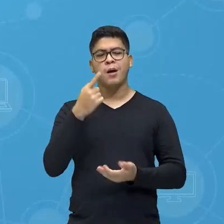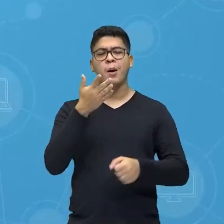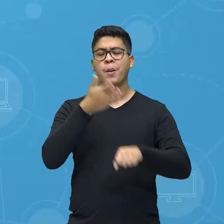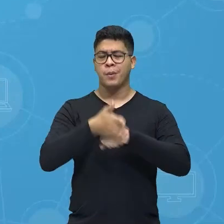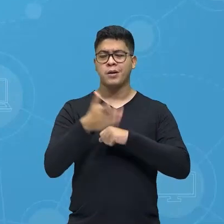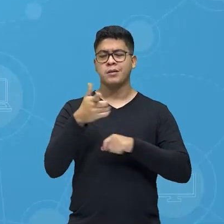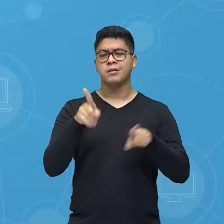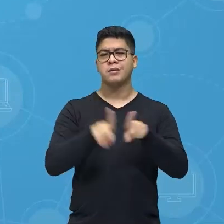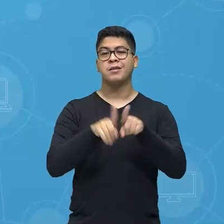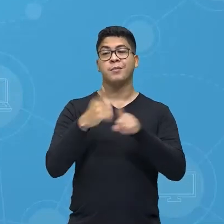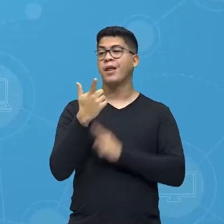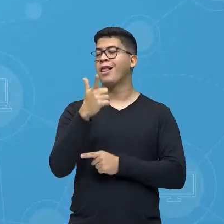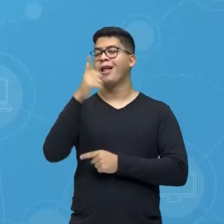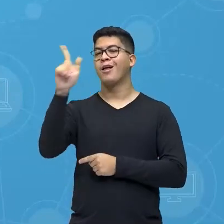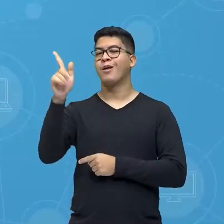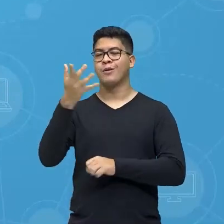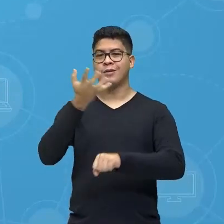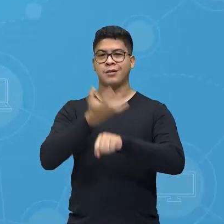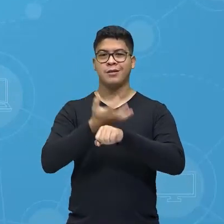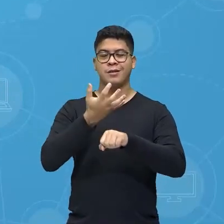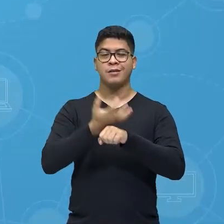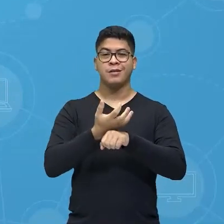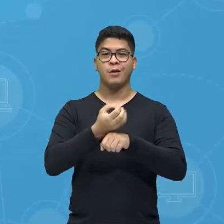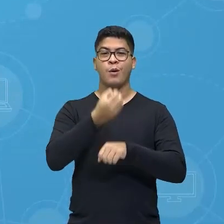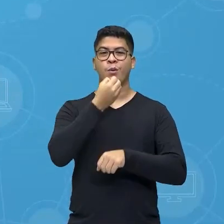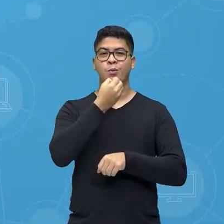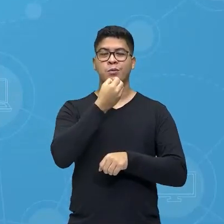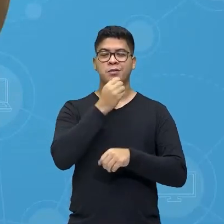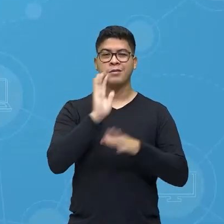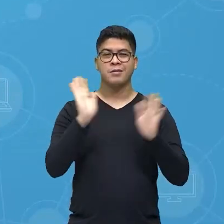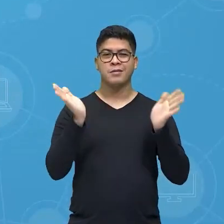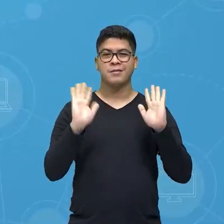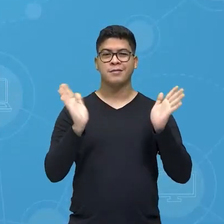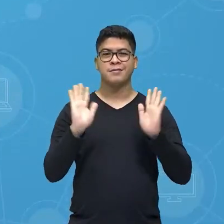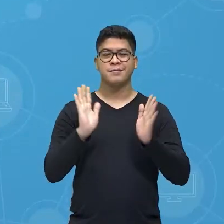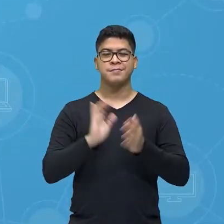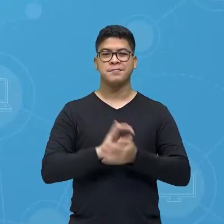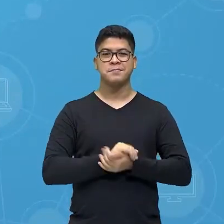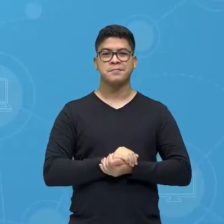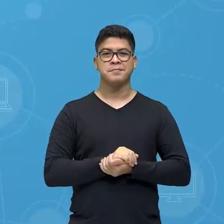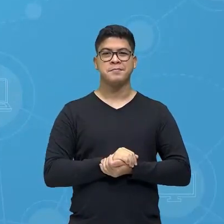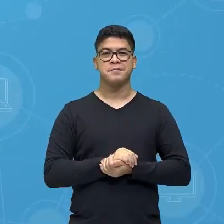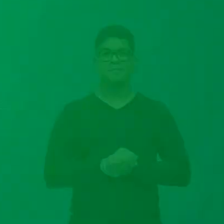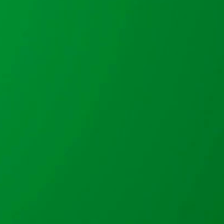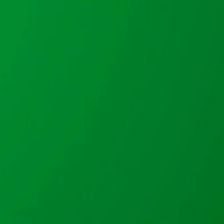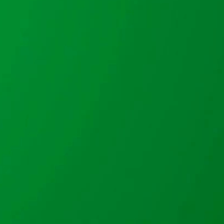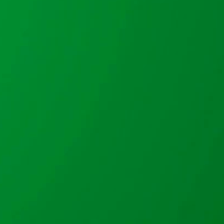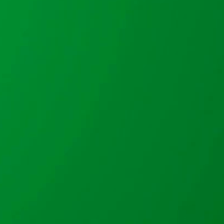disciplinas também e a gente se encontra numa próxima oportunidade. Até mais!